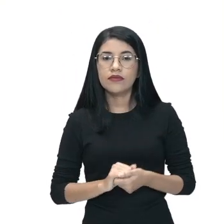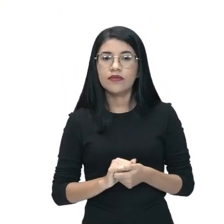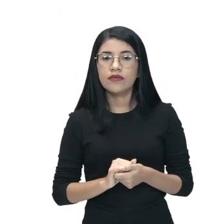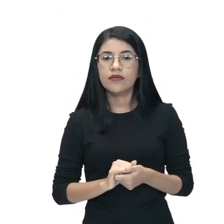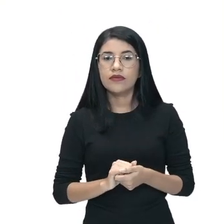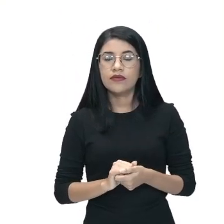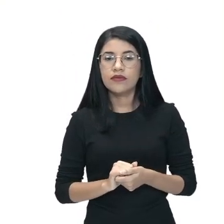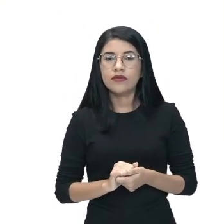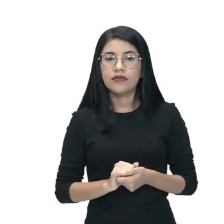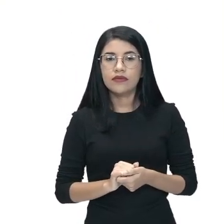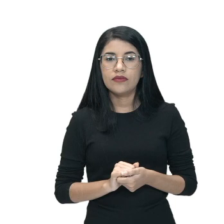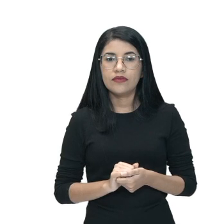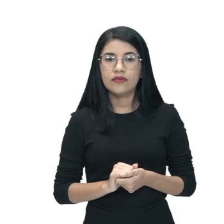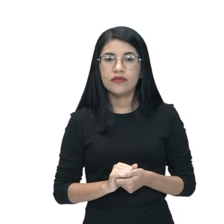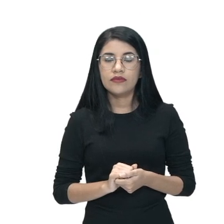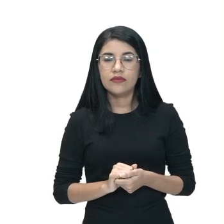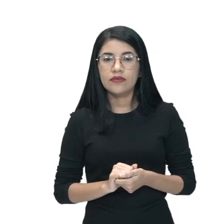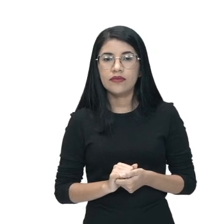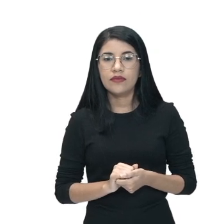324,